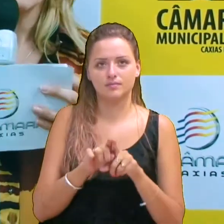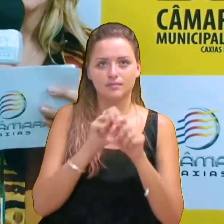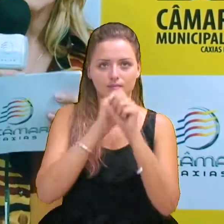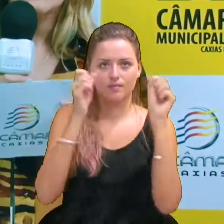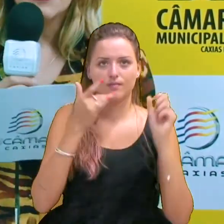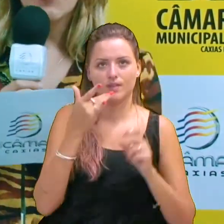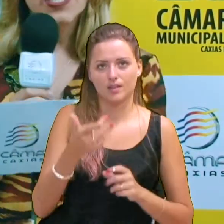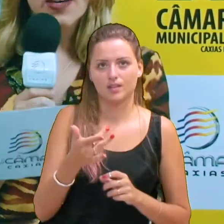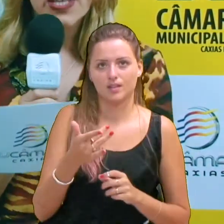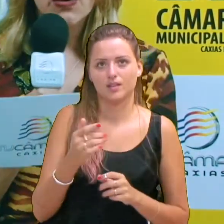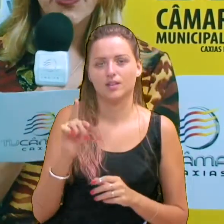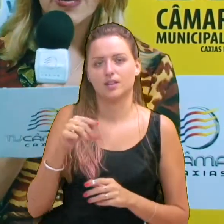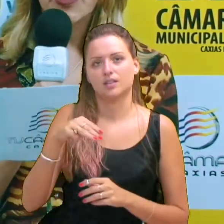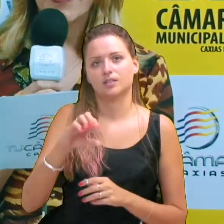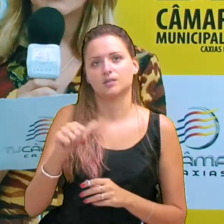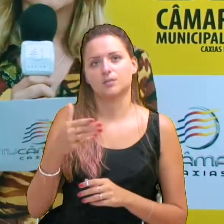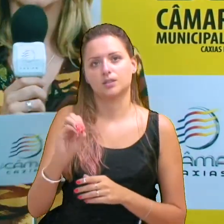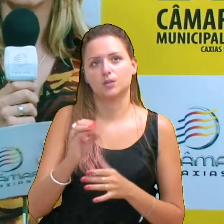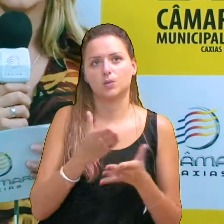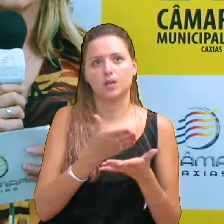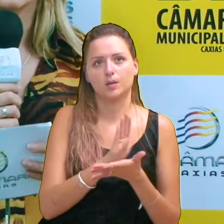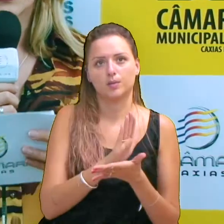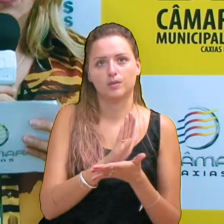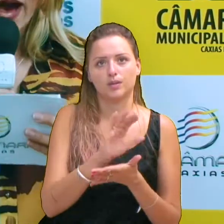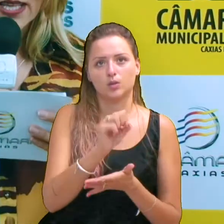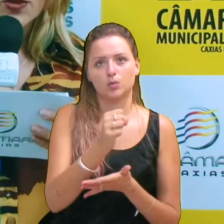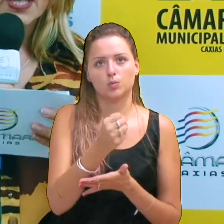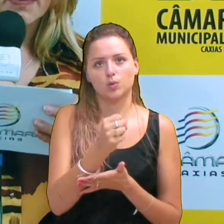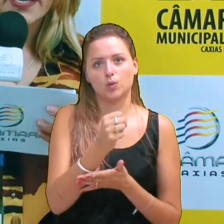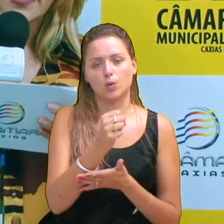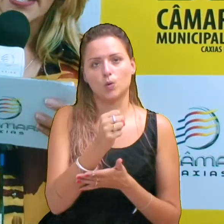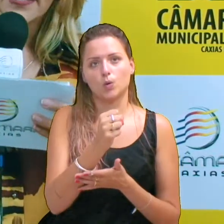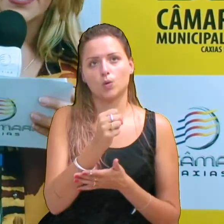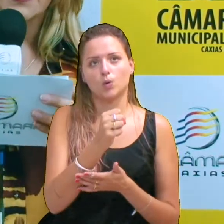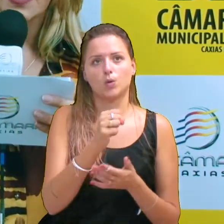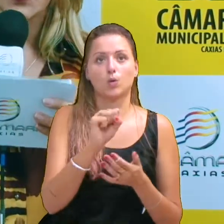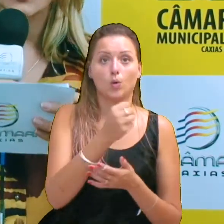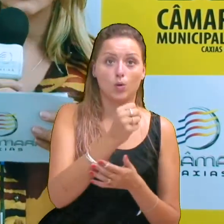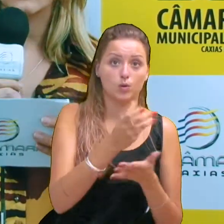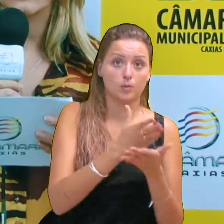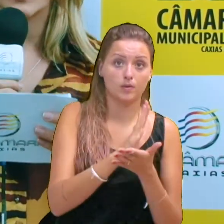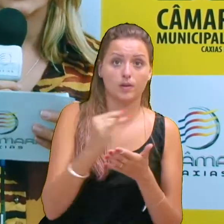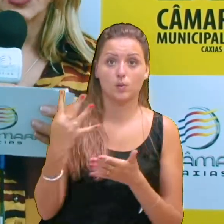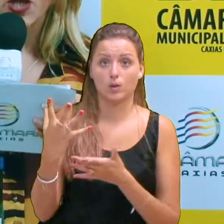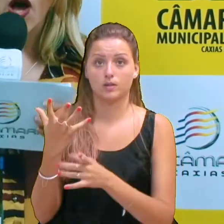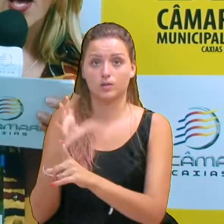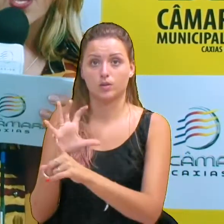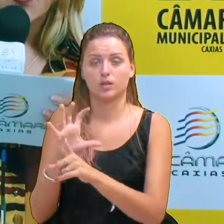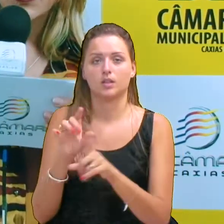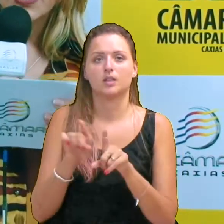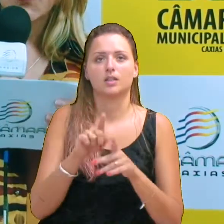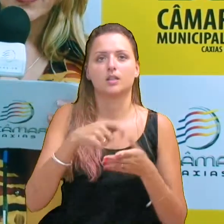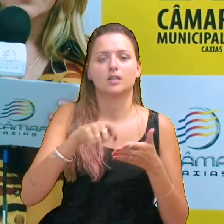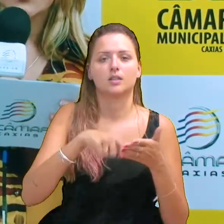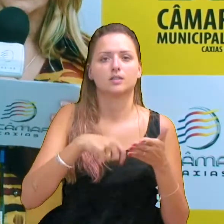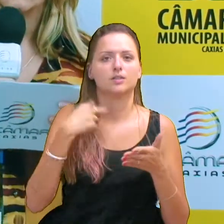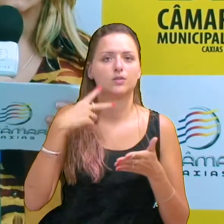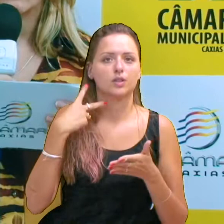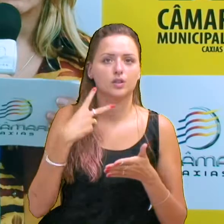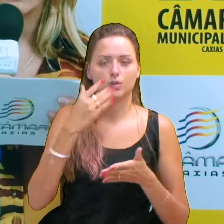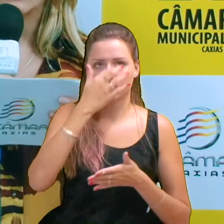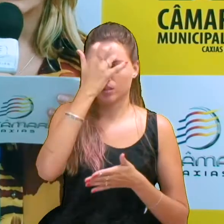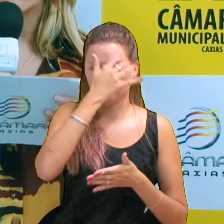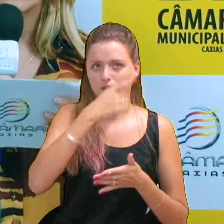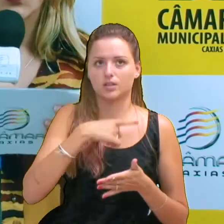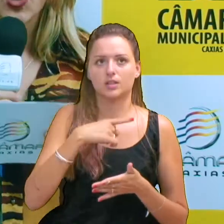dia. Essa moção, então, que foi aprovada por 8-4, também, além da assinatura do vereador Adiló, conta com a assinatura